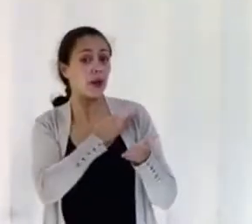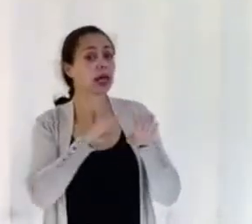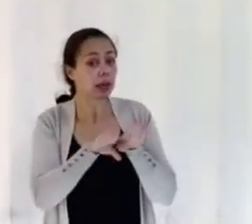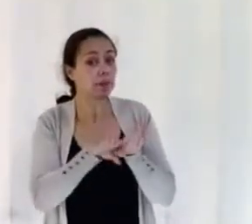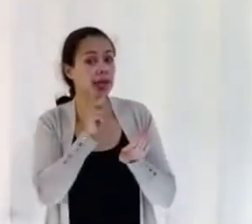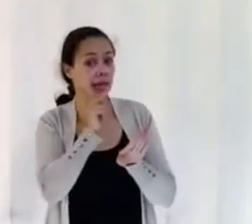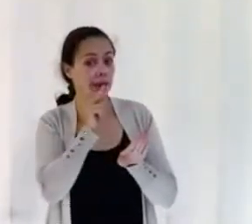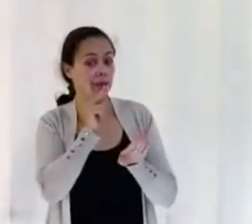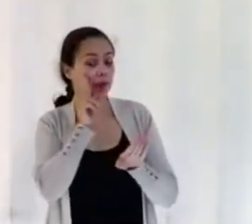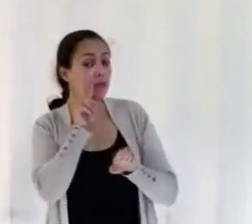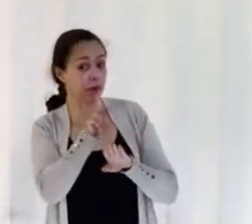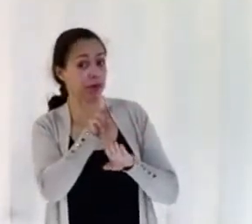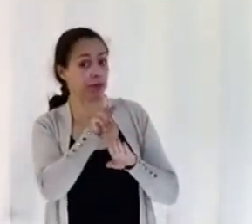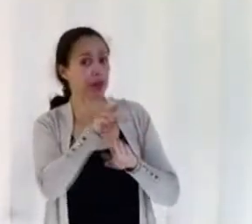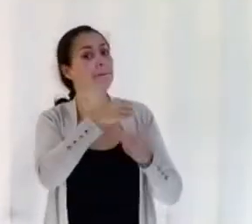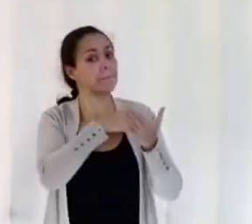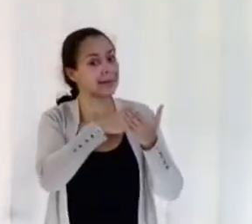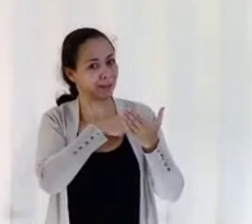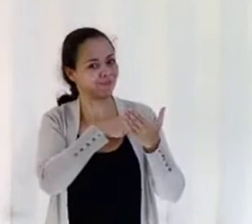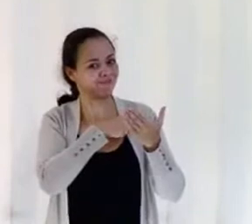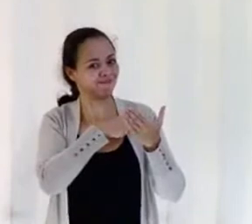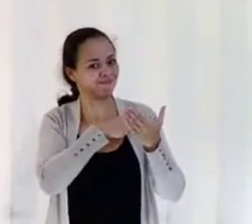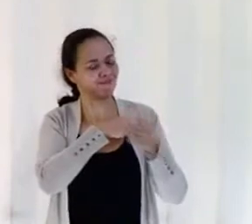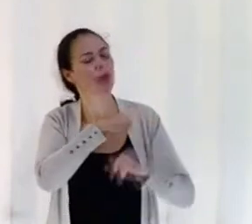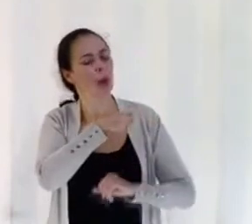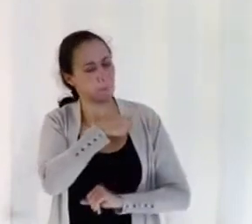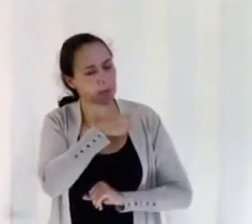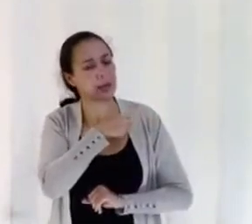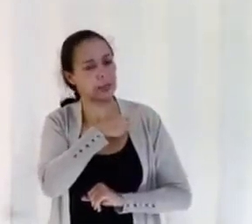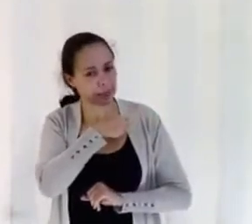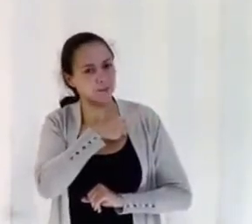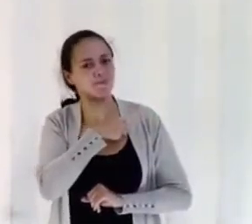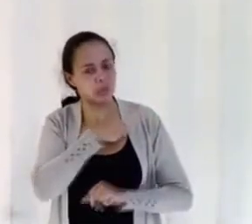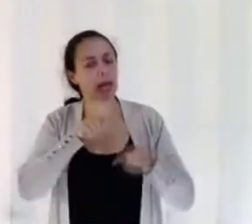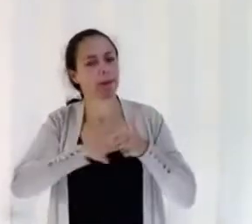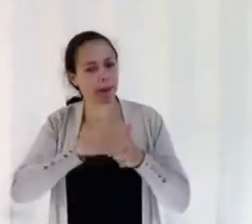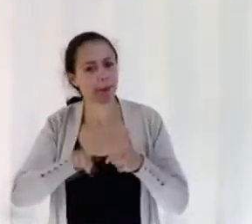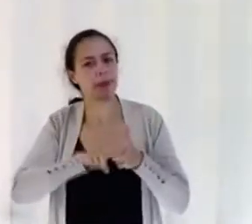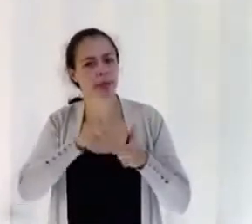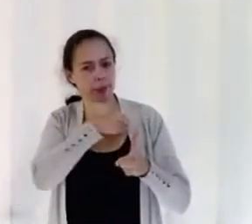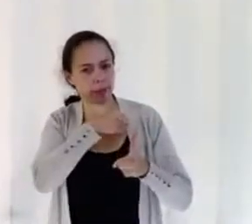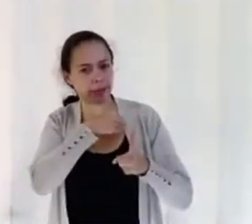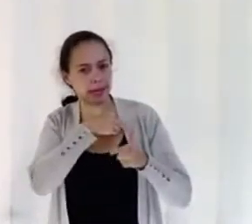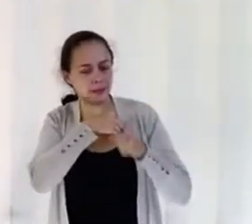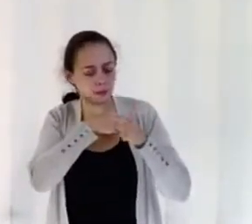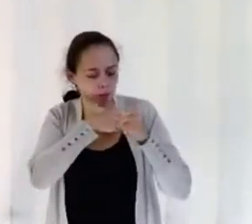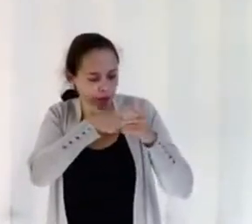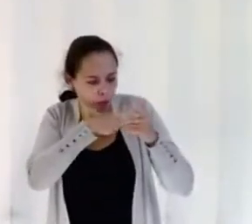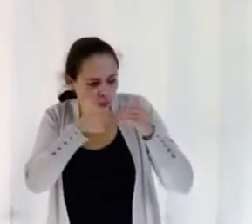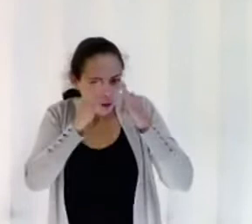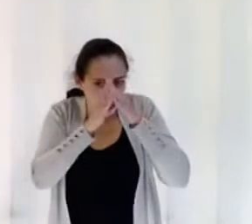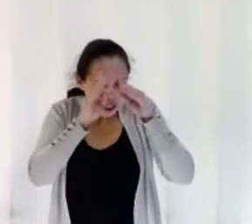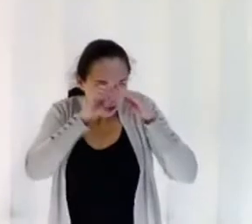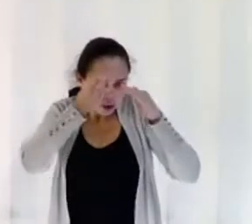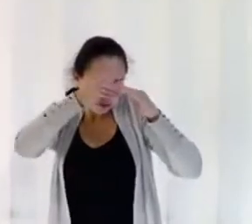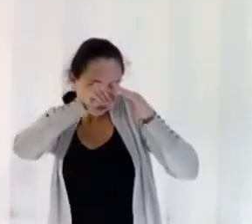pecado atrapalha a igreja. E ele coloca a disciplina como um meio de Deus